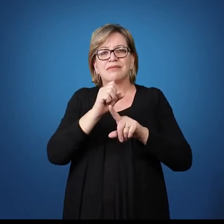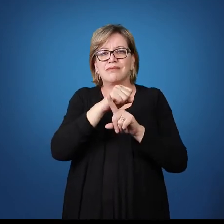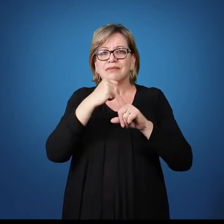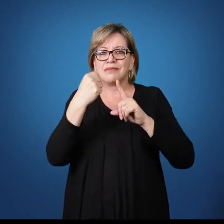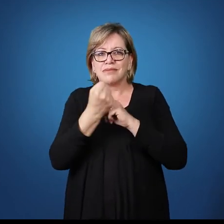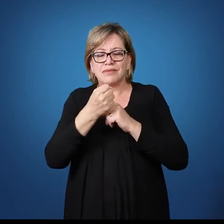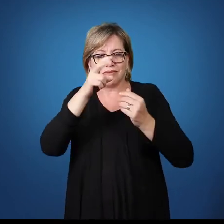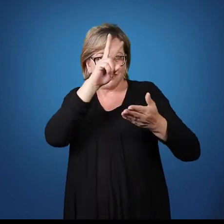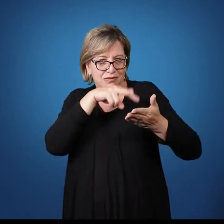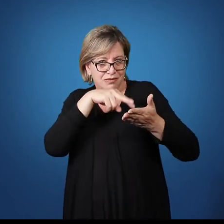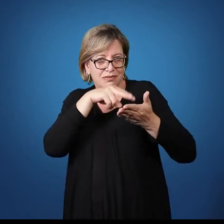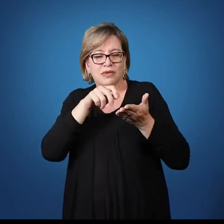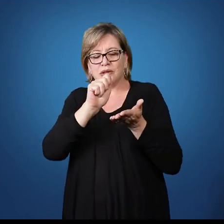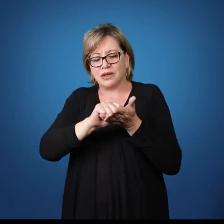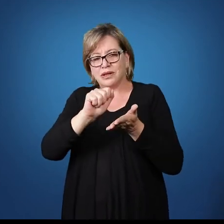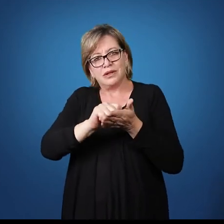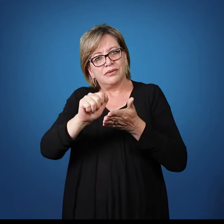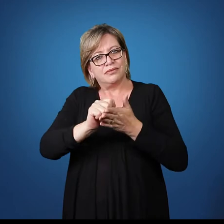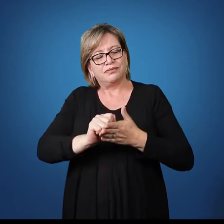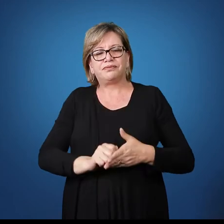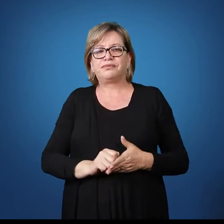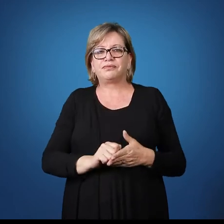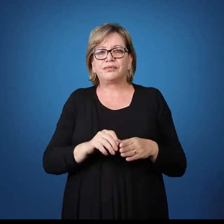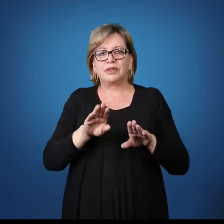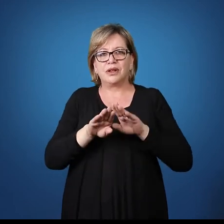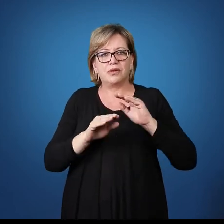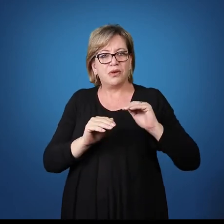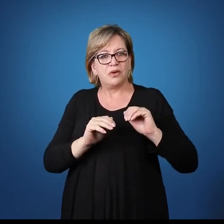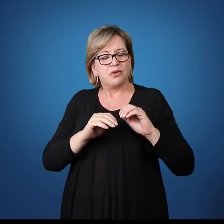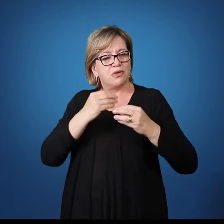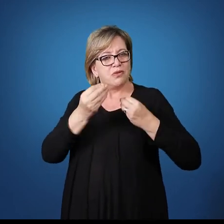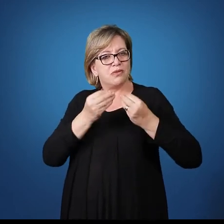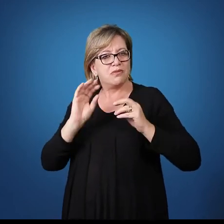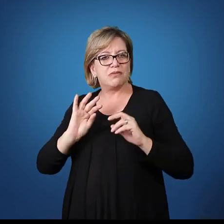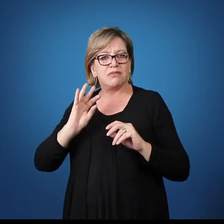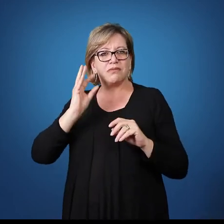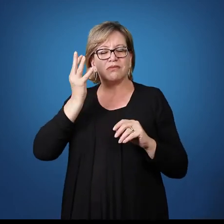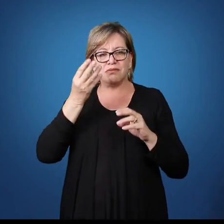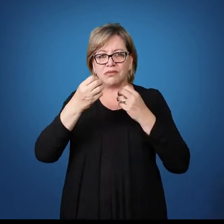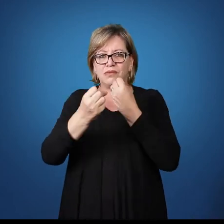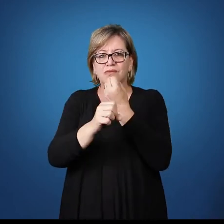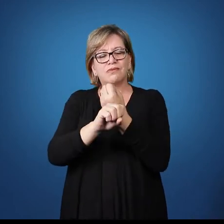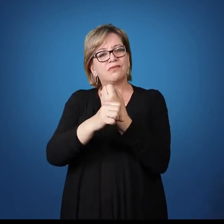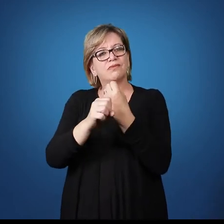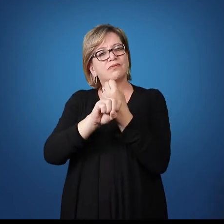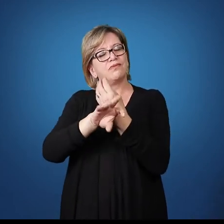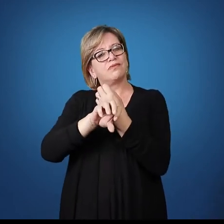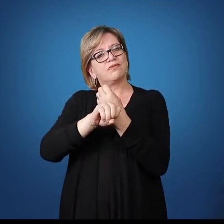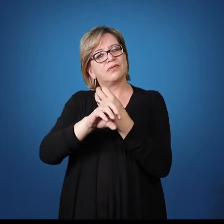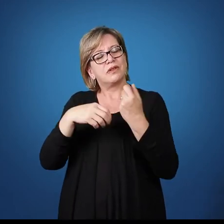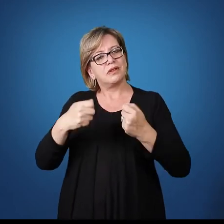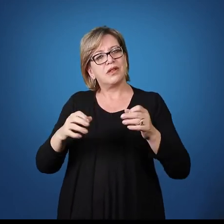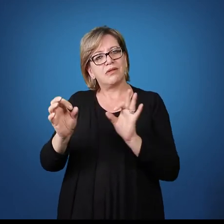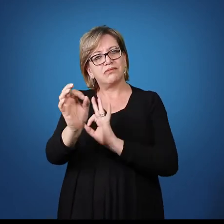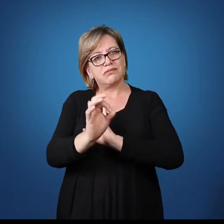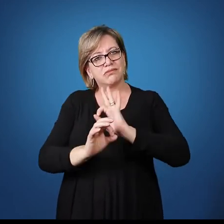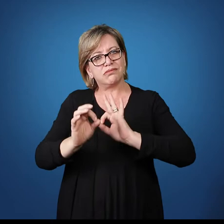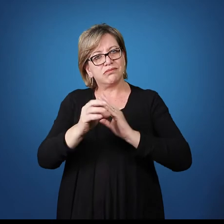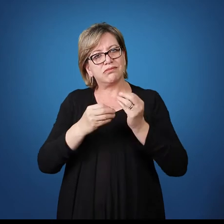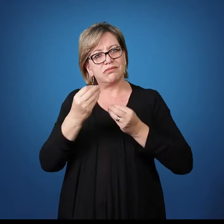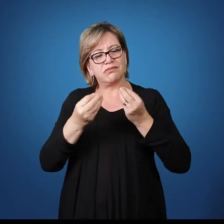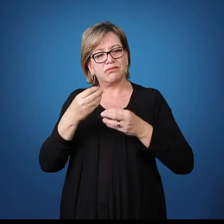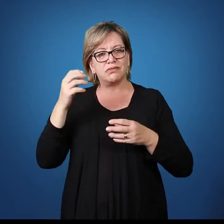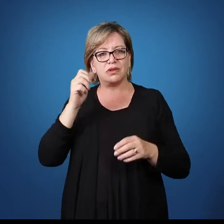escrita. Ou seja, o processo de ensino-aprendizagem, ele precisa ser organizado de uma forma que o